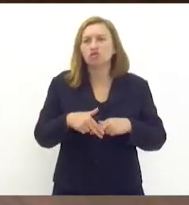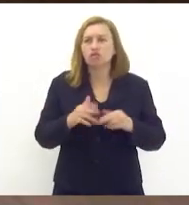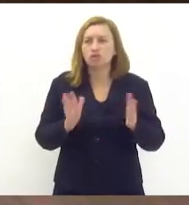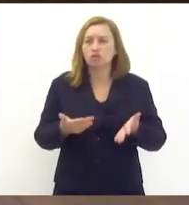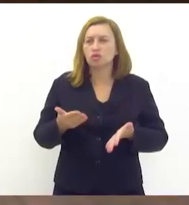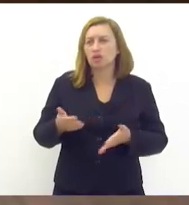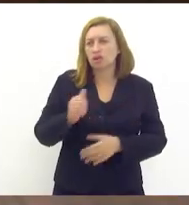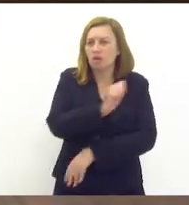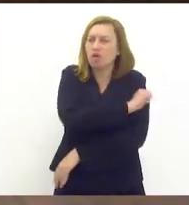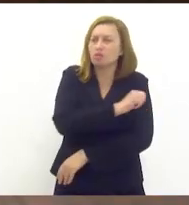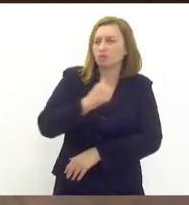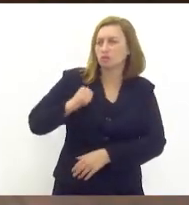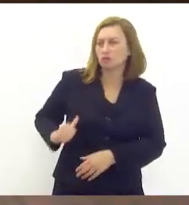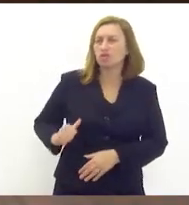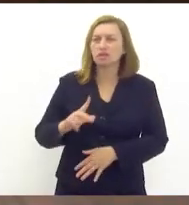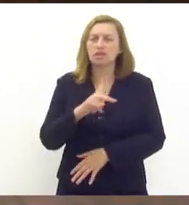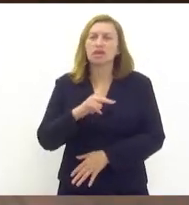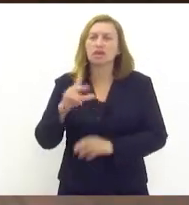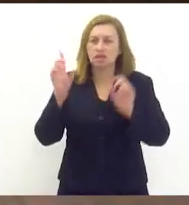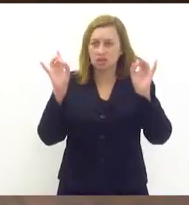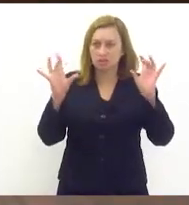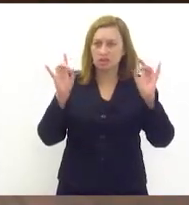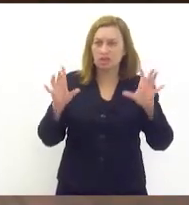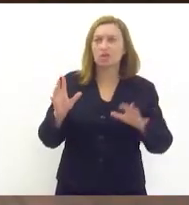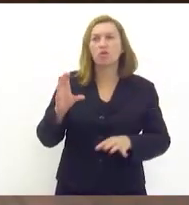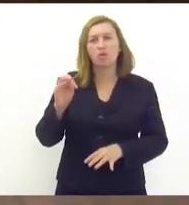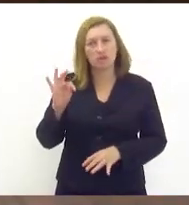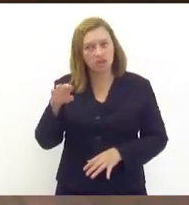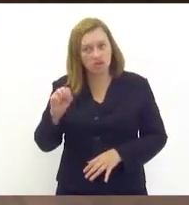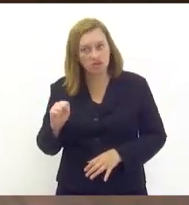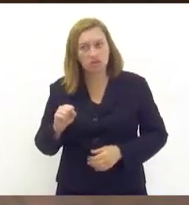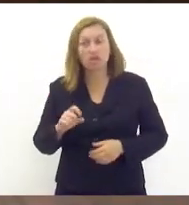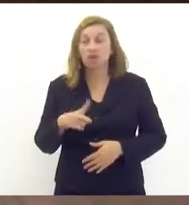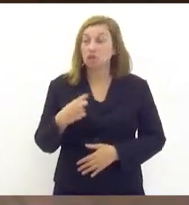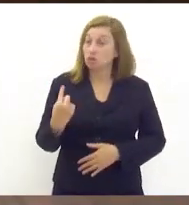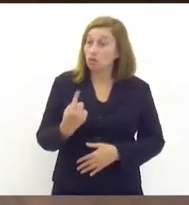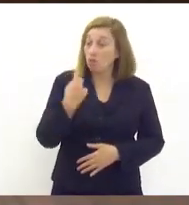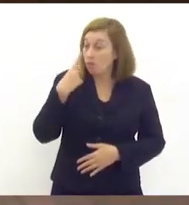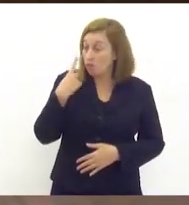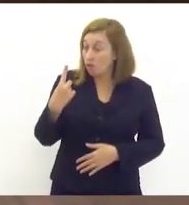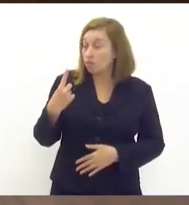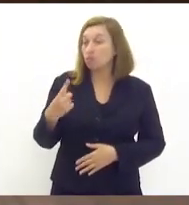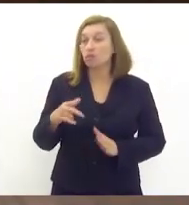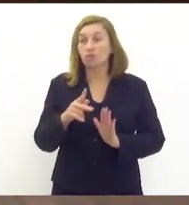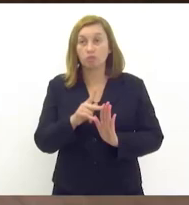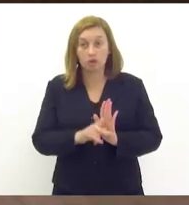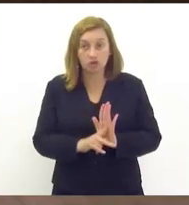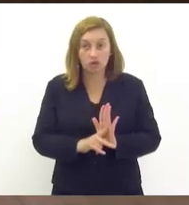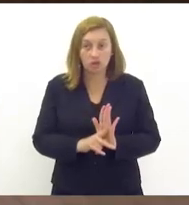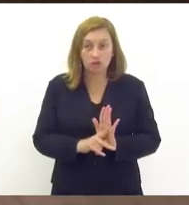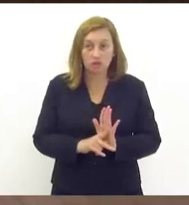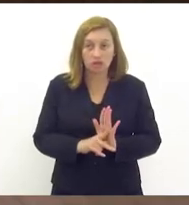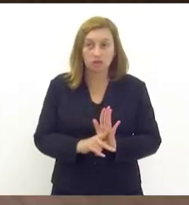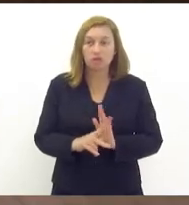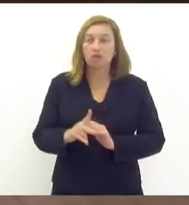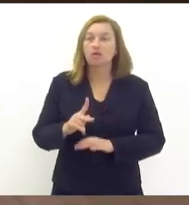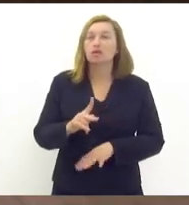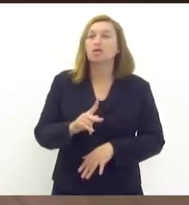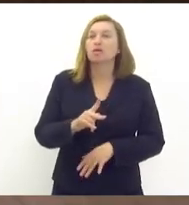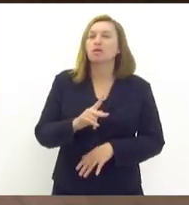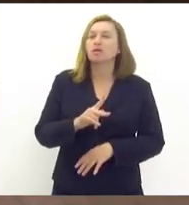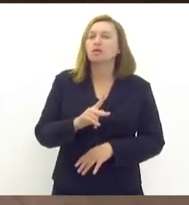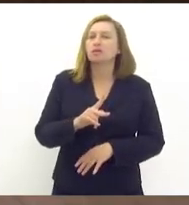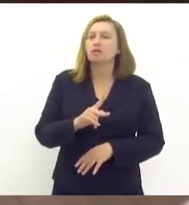bolsista tem em especial os cotistas e nós vemos o projeto do presidente da